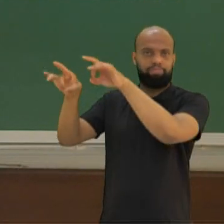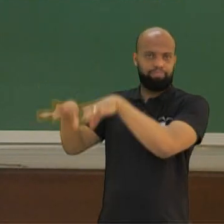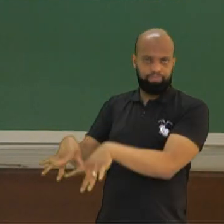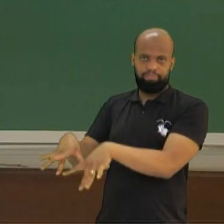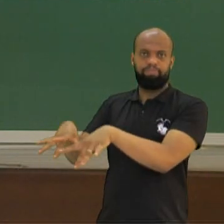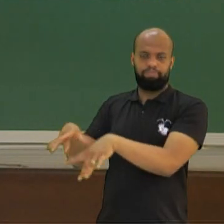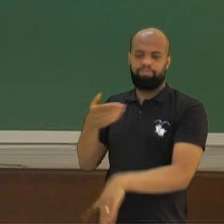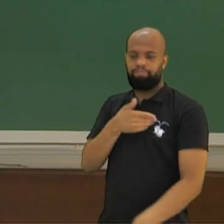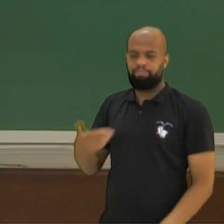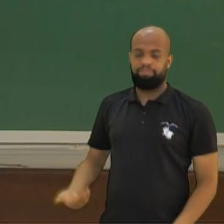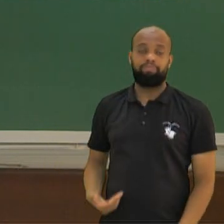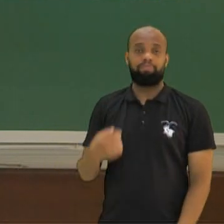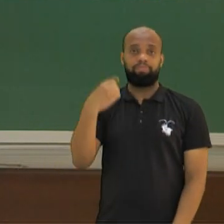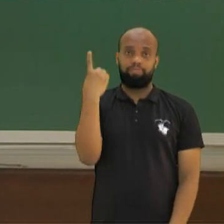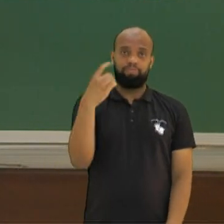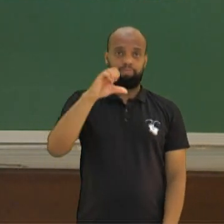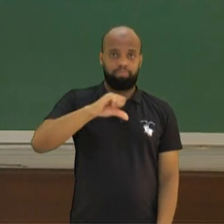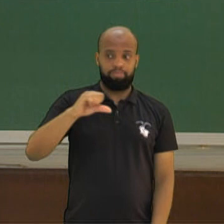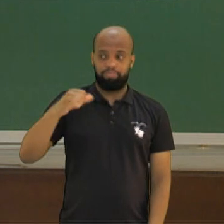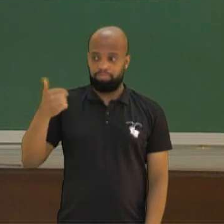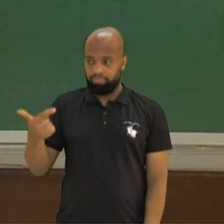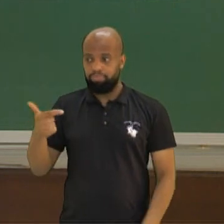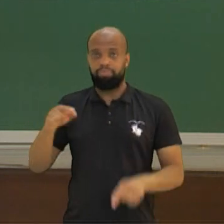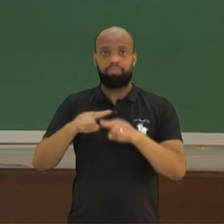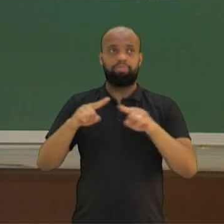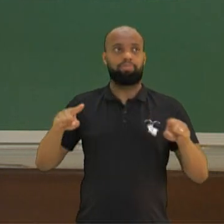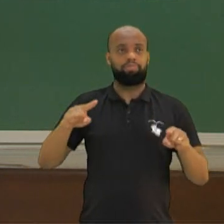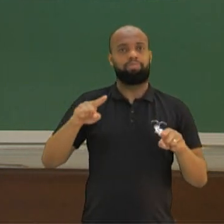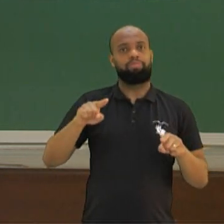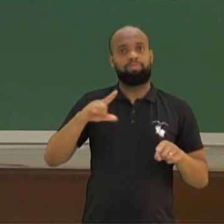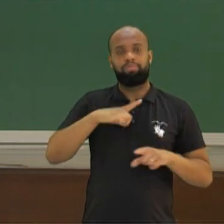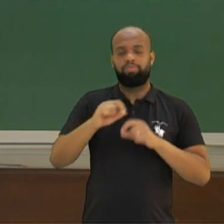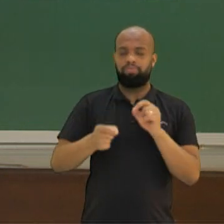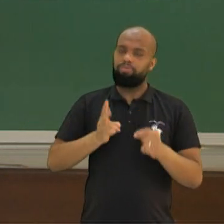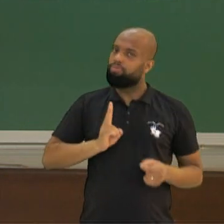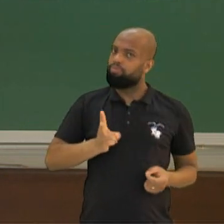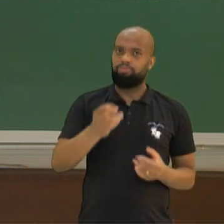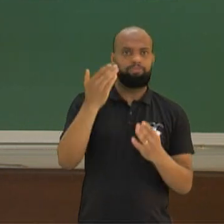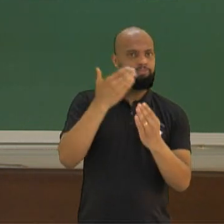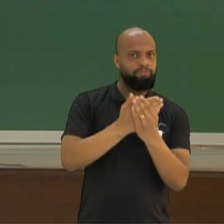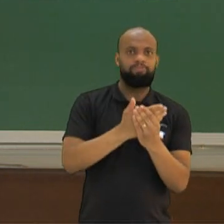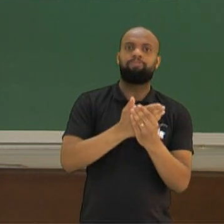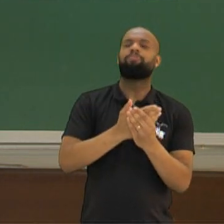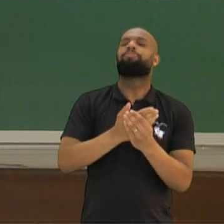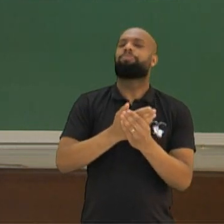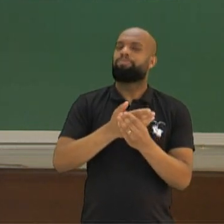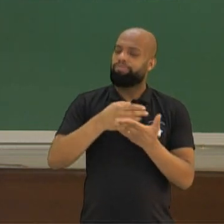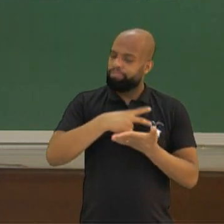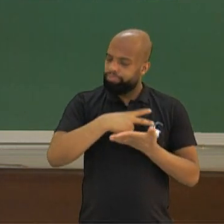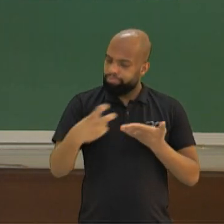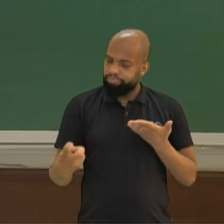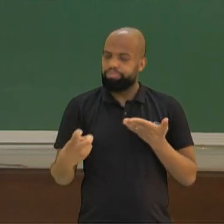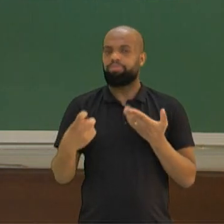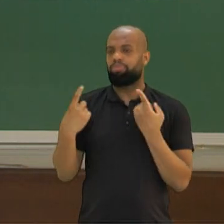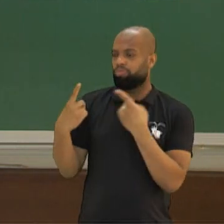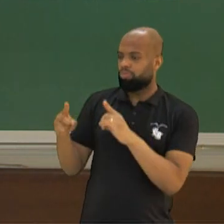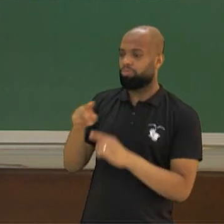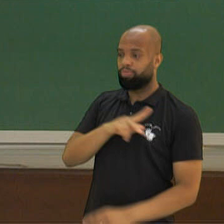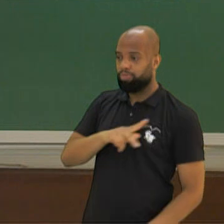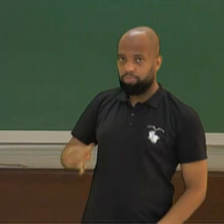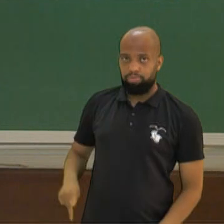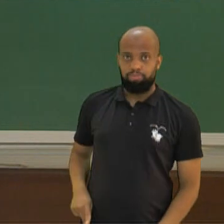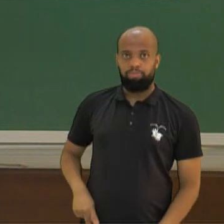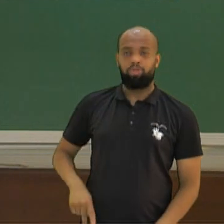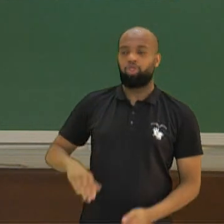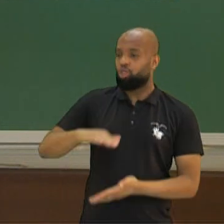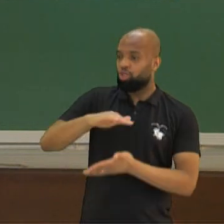em 1992, o que não impede a continuidade de um processo de impeachment contra o presidente. Esse processo caça o